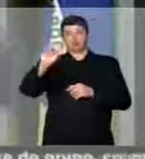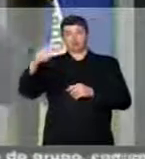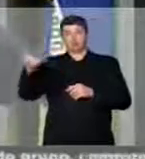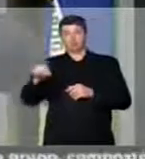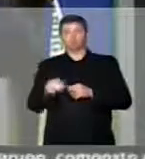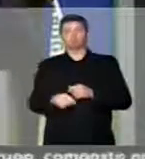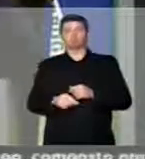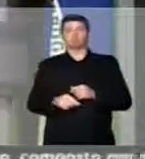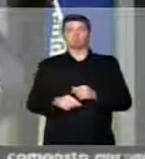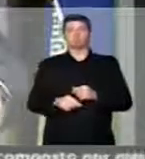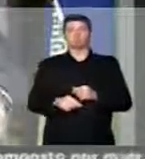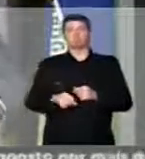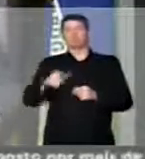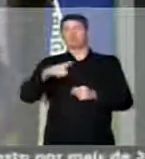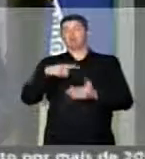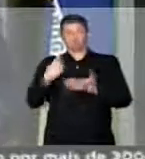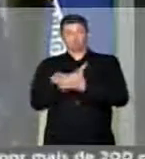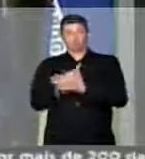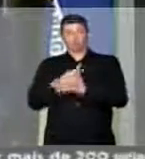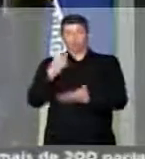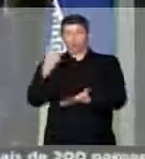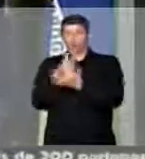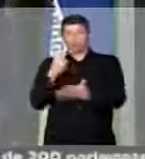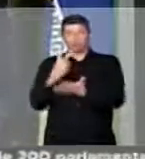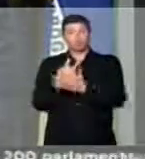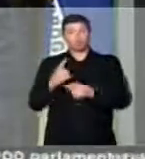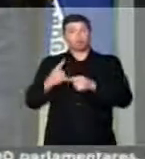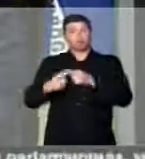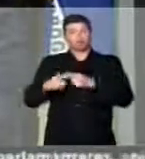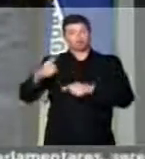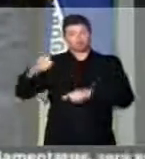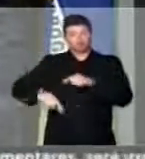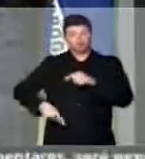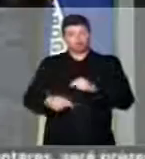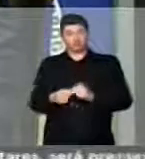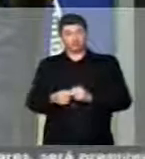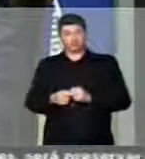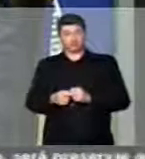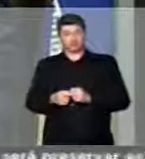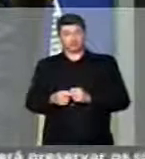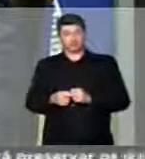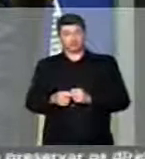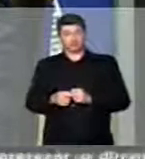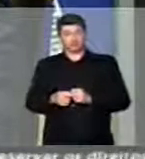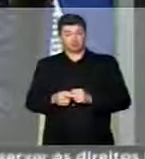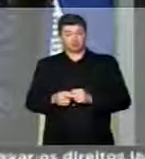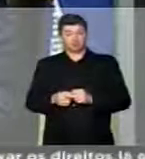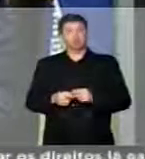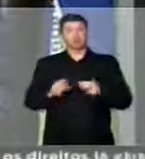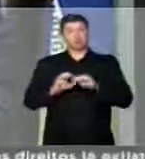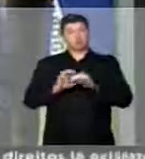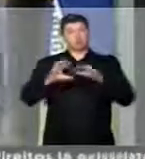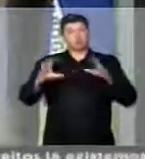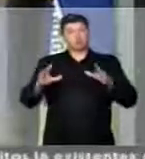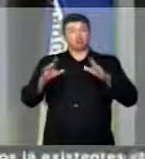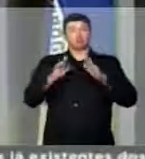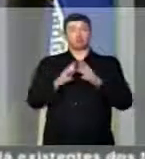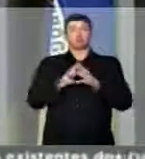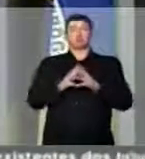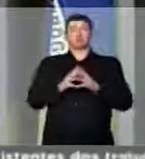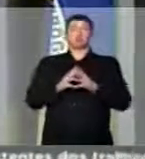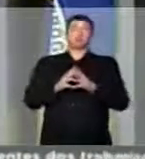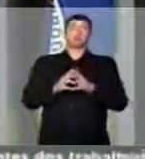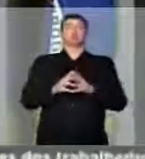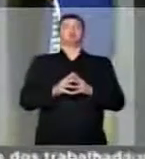estará incorrendo no mesmo erro, porque a vedação, ela permite